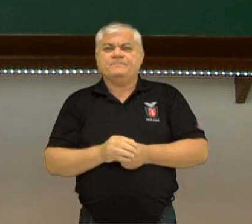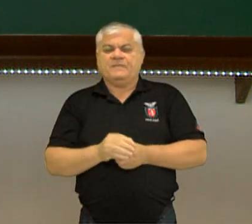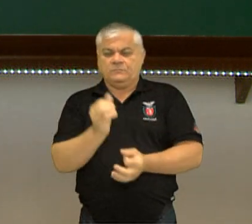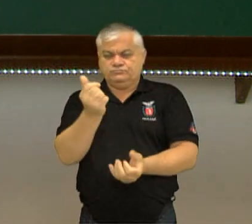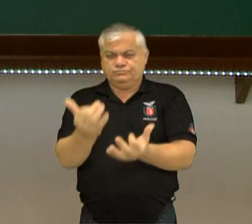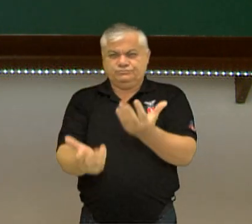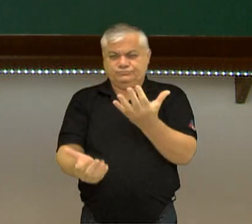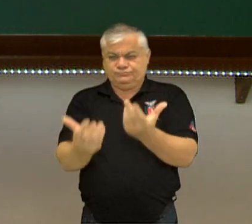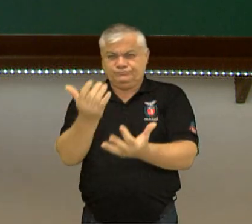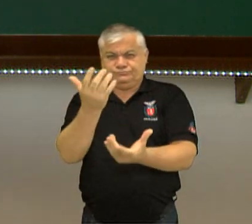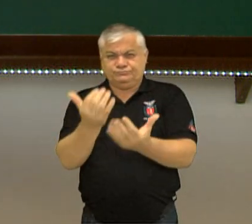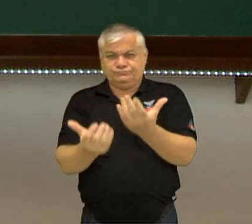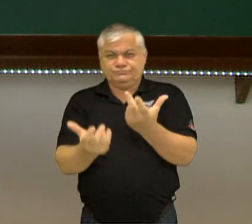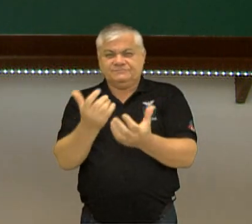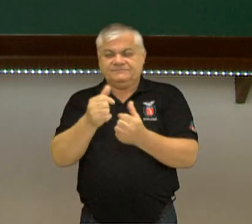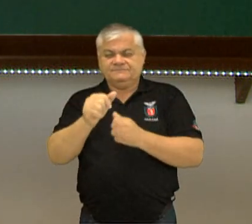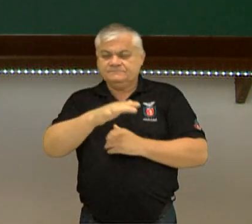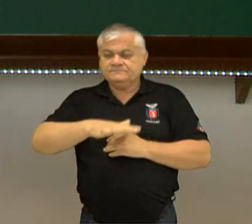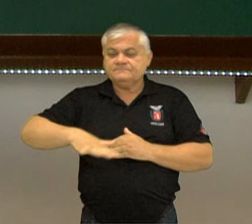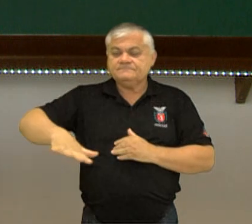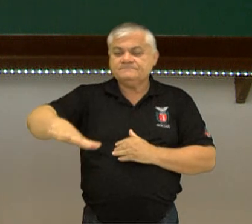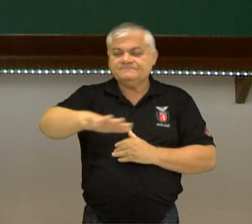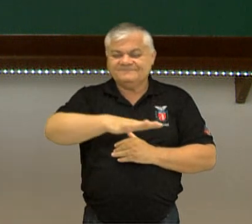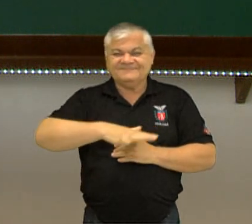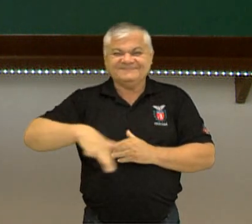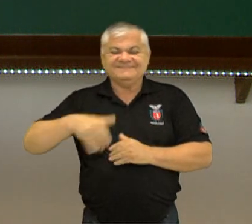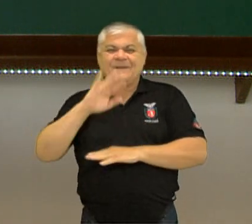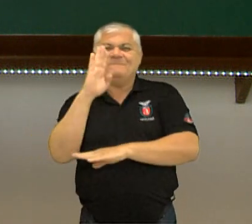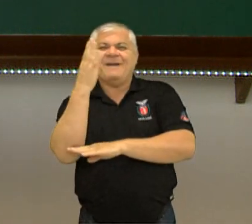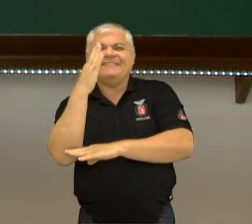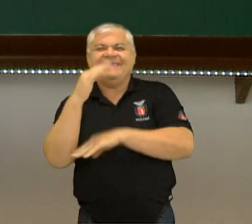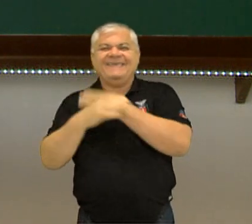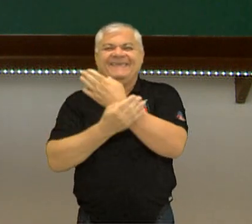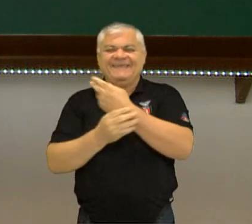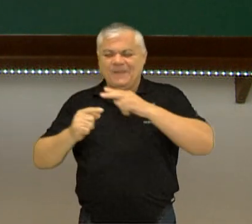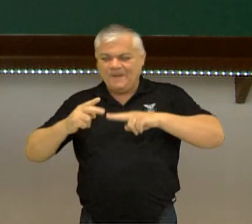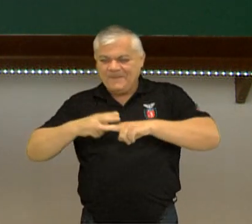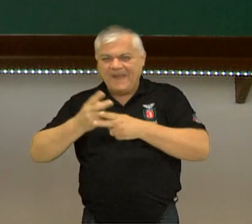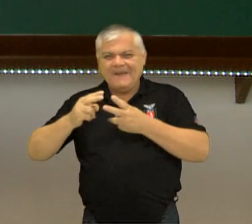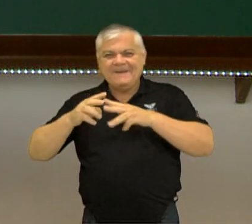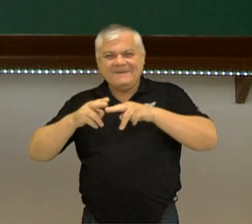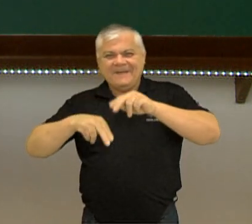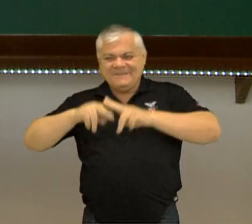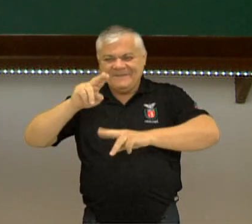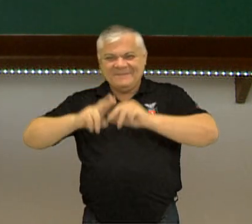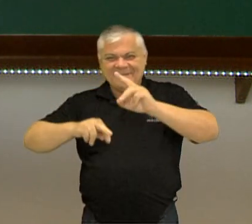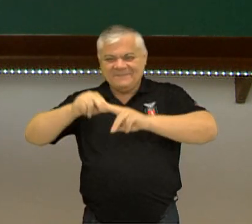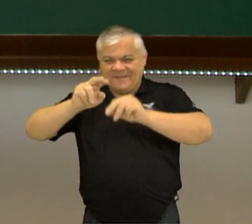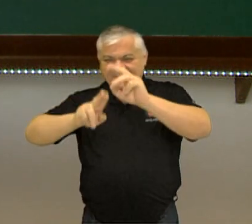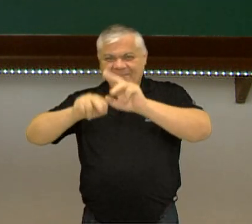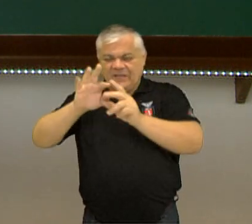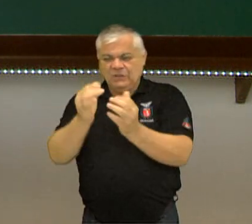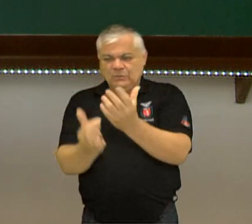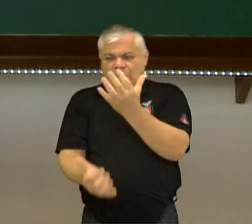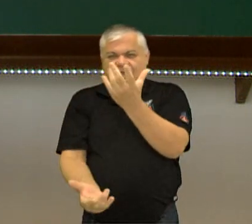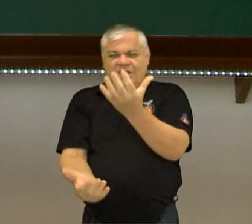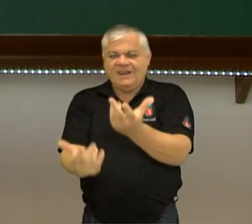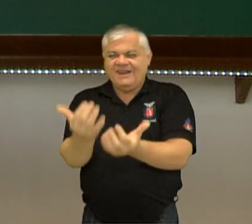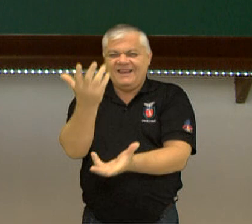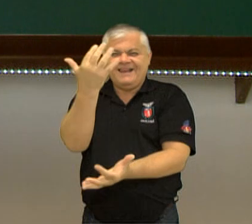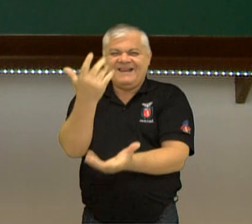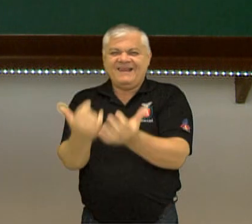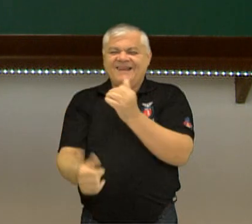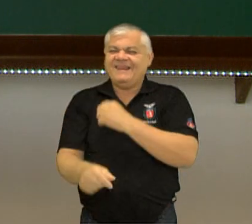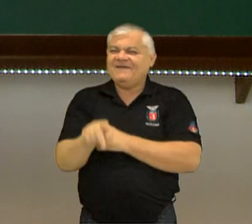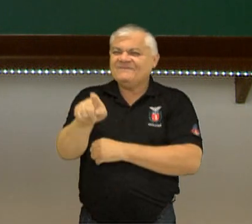as regiões ali, aquele brasidão, imagine aquela brasa, pessoal, aquela brasa vermelha. O que